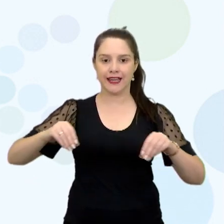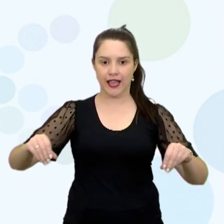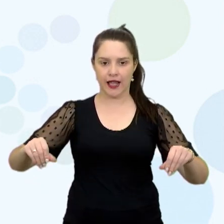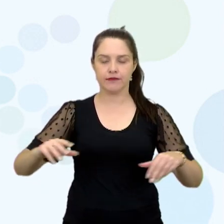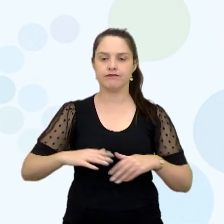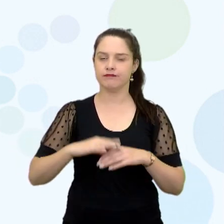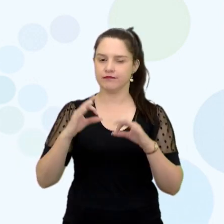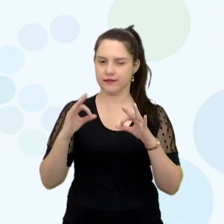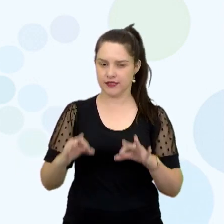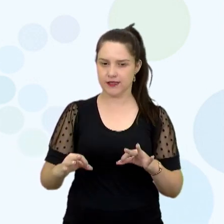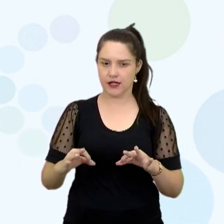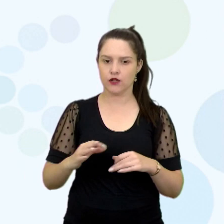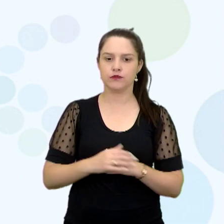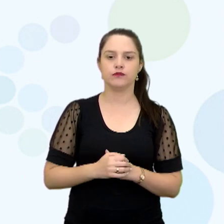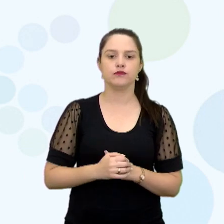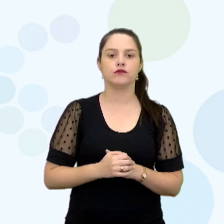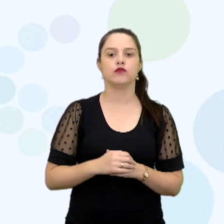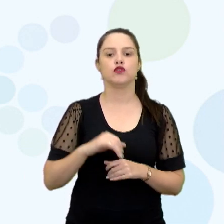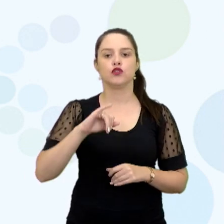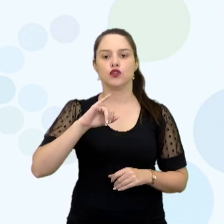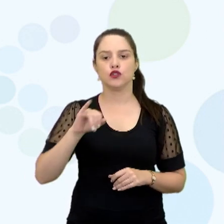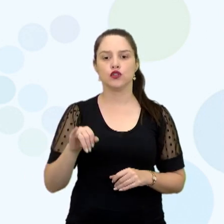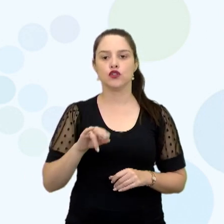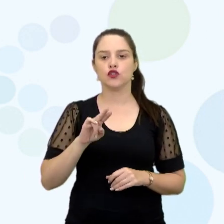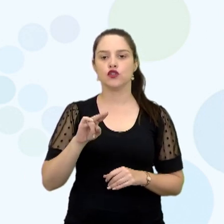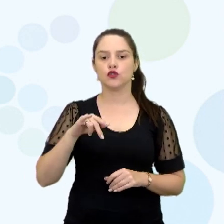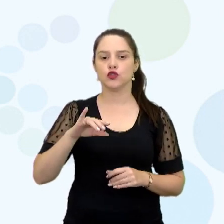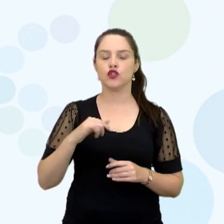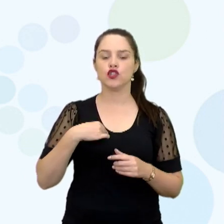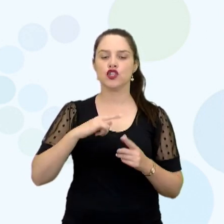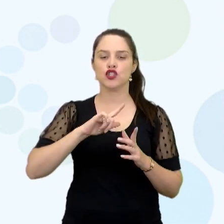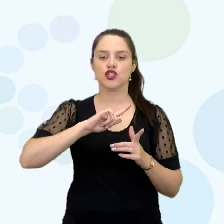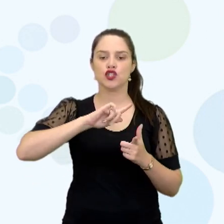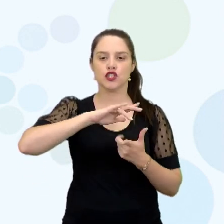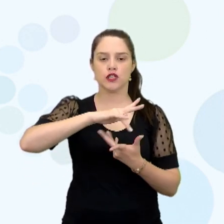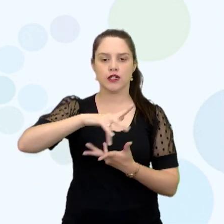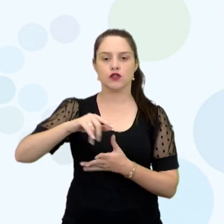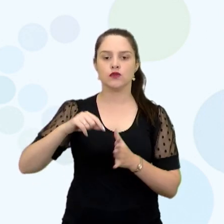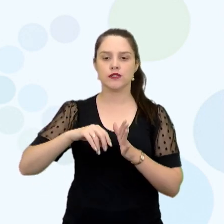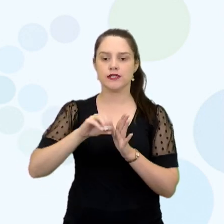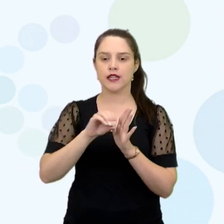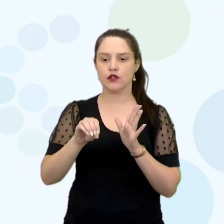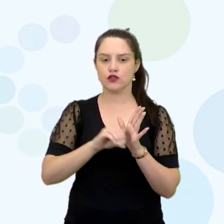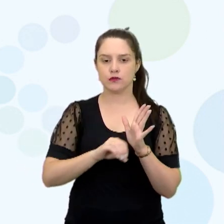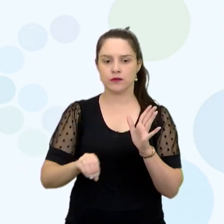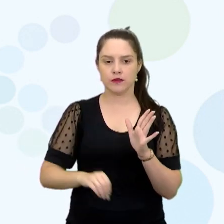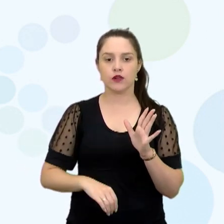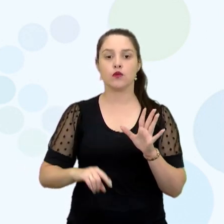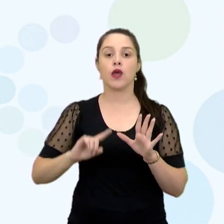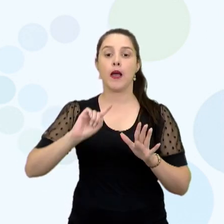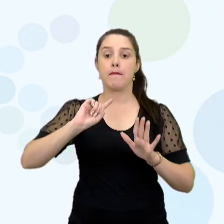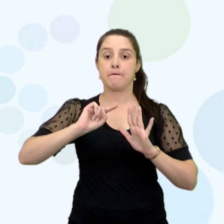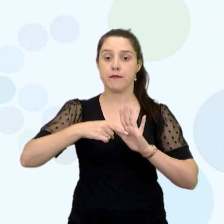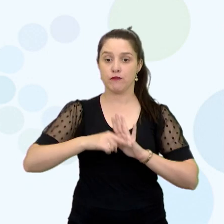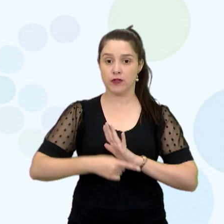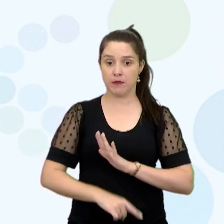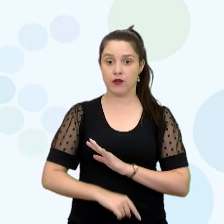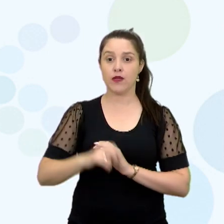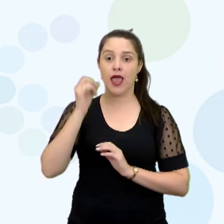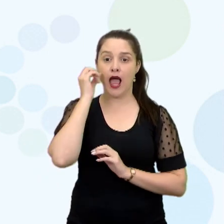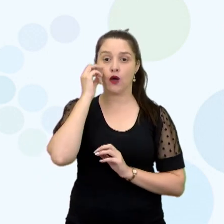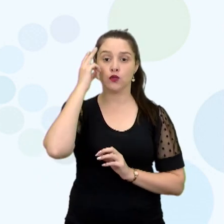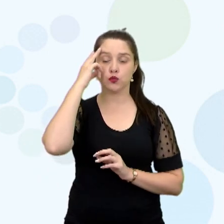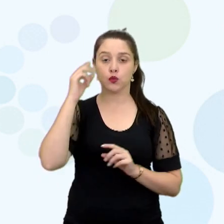tá certo? Eu sou Antônio Russo Júnior, sou professor de Geografia do Centro de Mídias. O aprofundamento é a cultura do